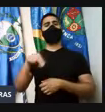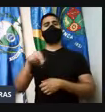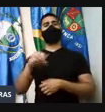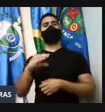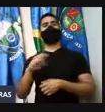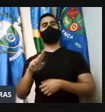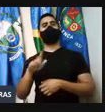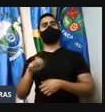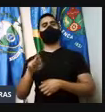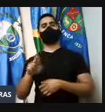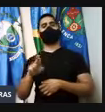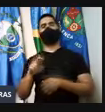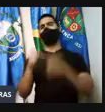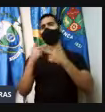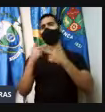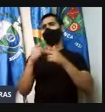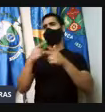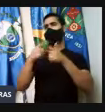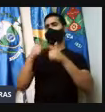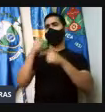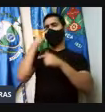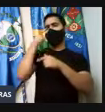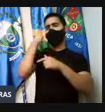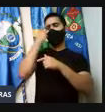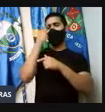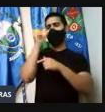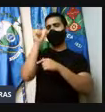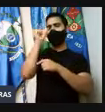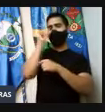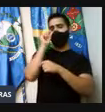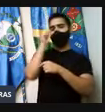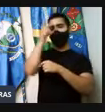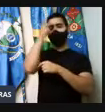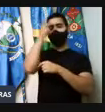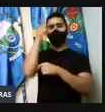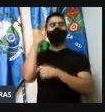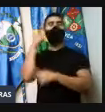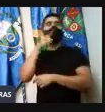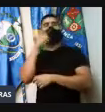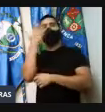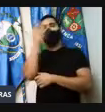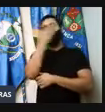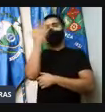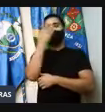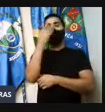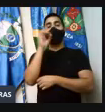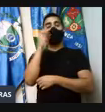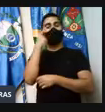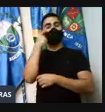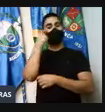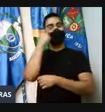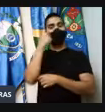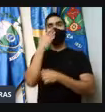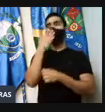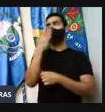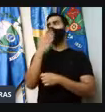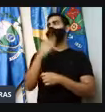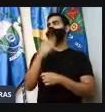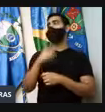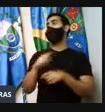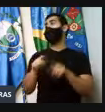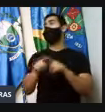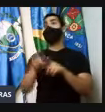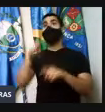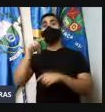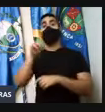uma deficiência sensorial, ela diminui a capacidade, né, do cidadão, você só tem a visão de um olho. Eu pedi a gentileza do vereador David